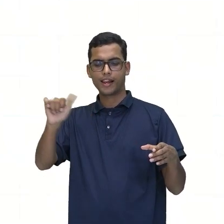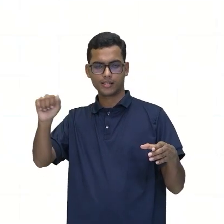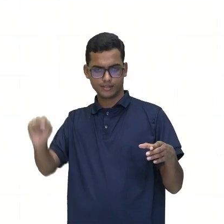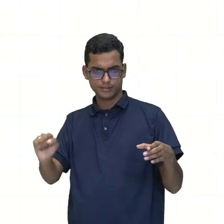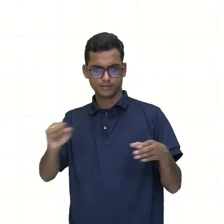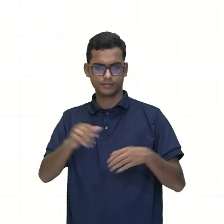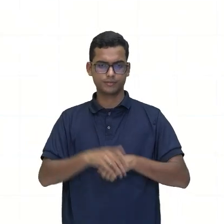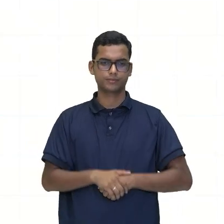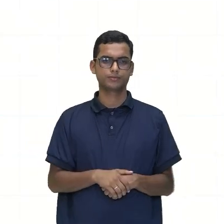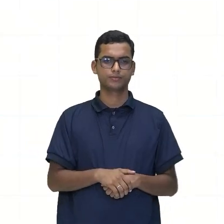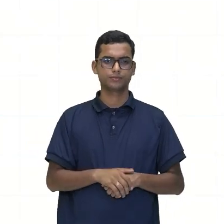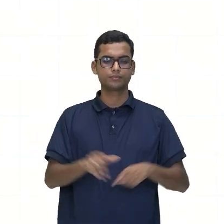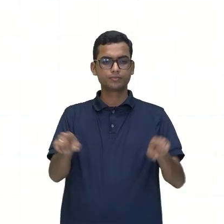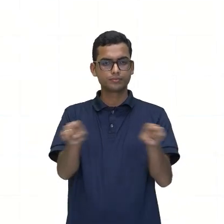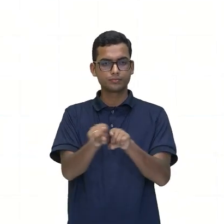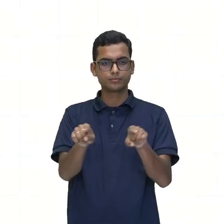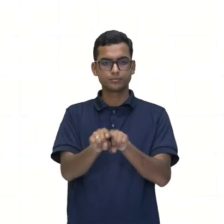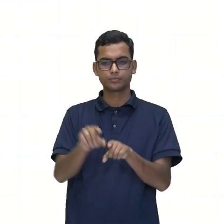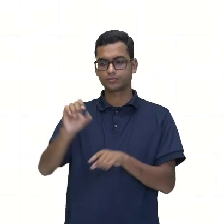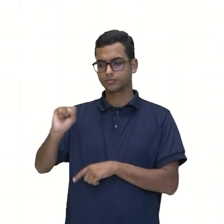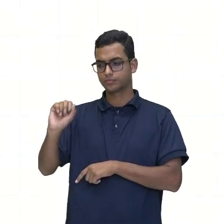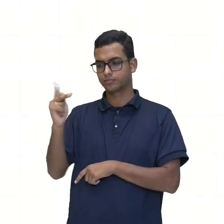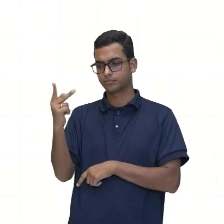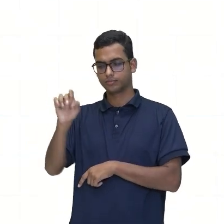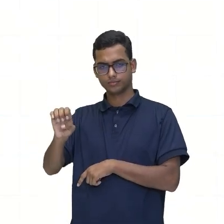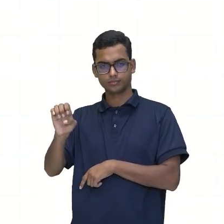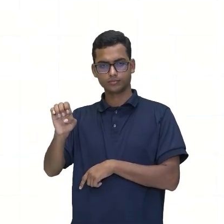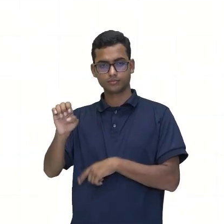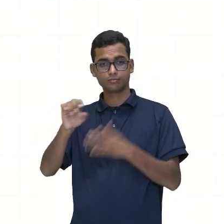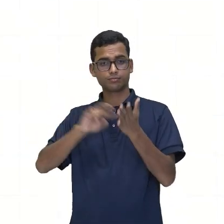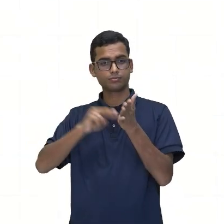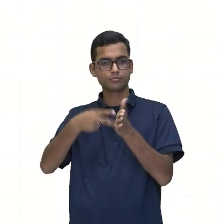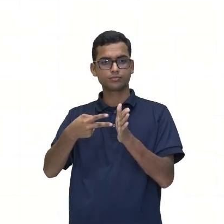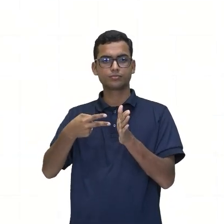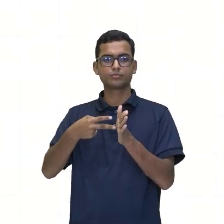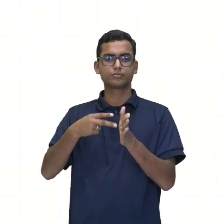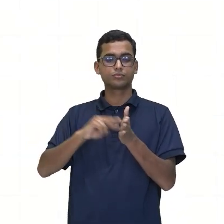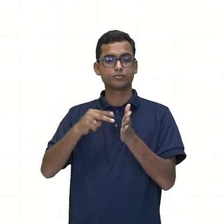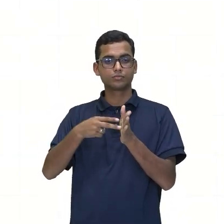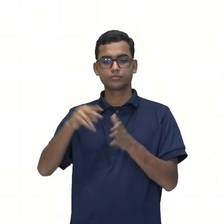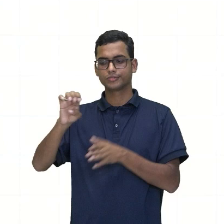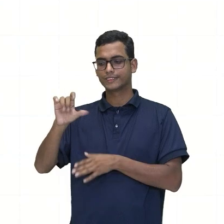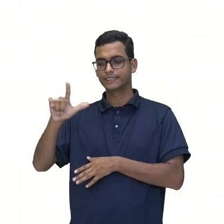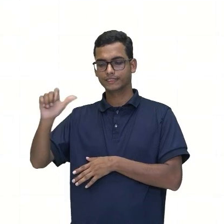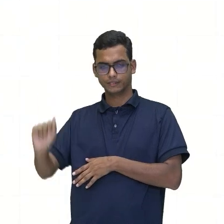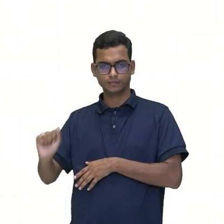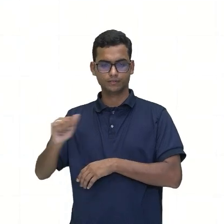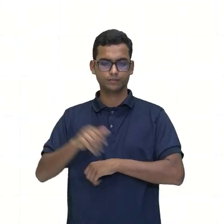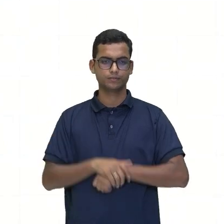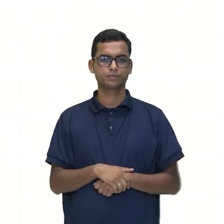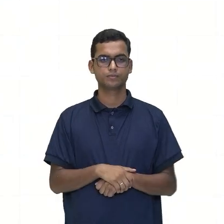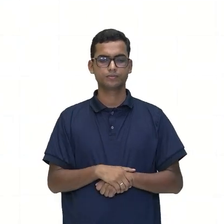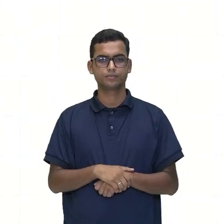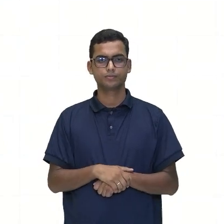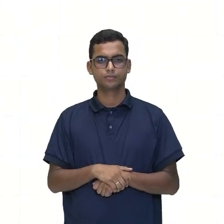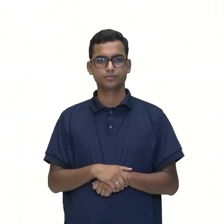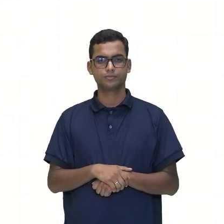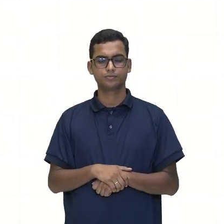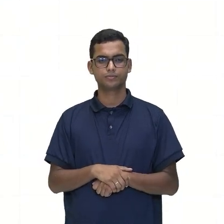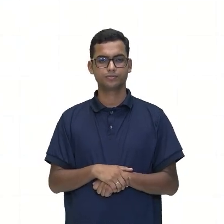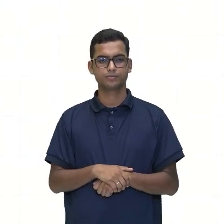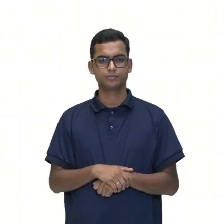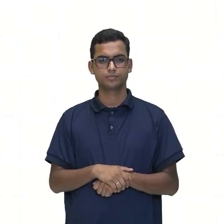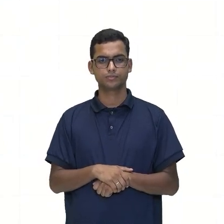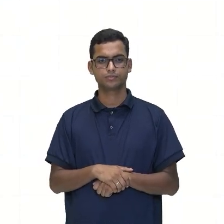significa ela. E agora, você já sabe o que são os pronomes, né? Os pronomes do caso